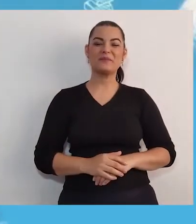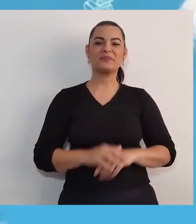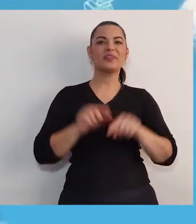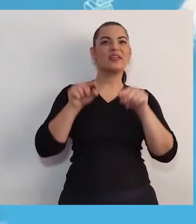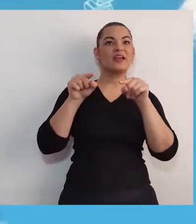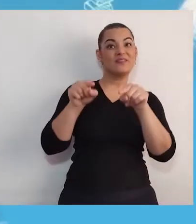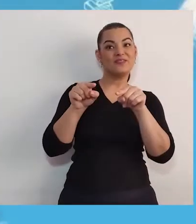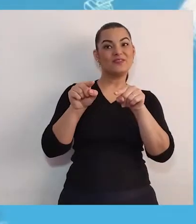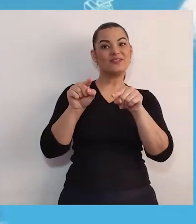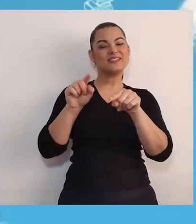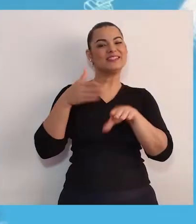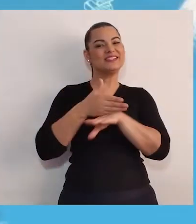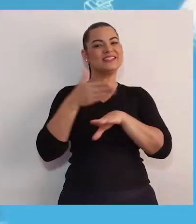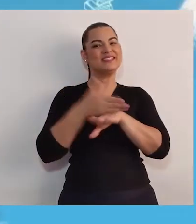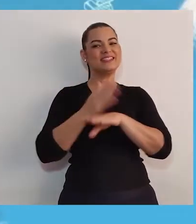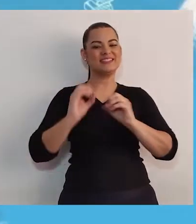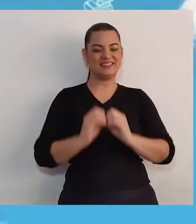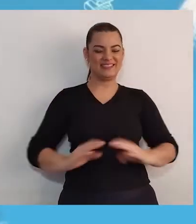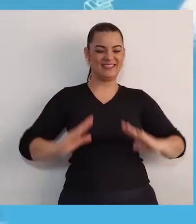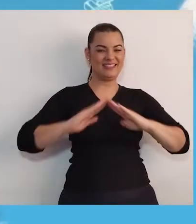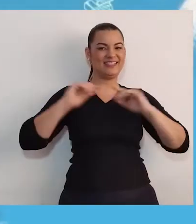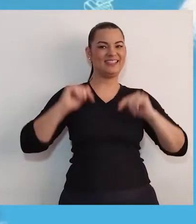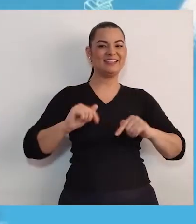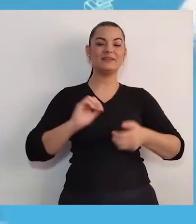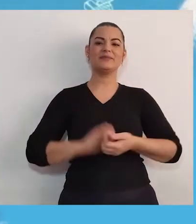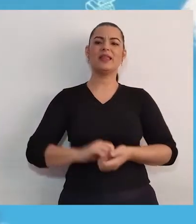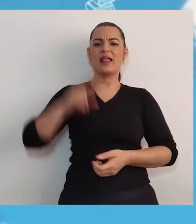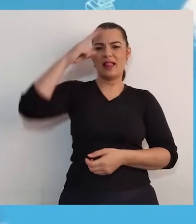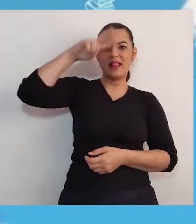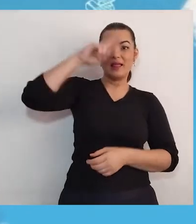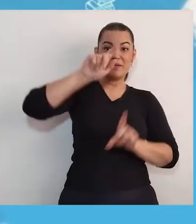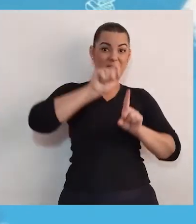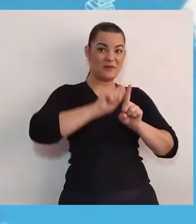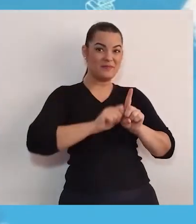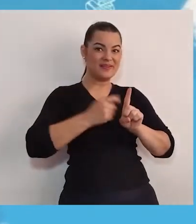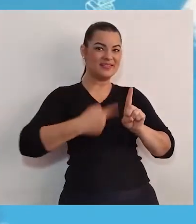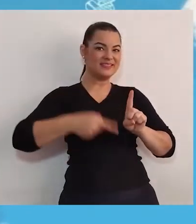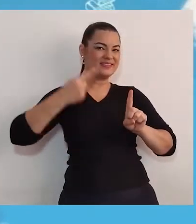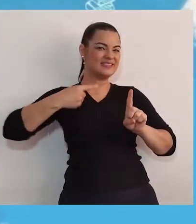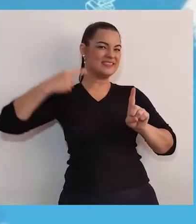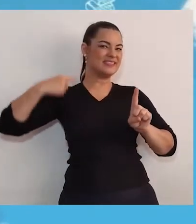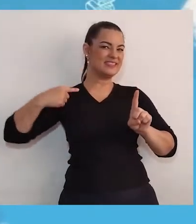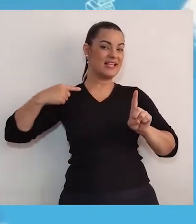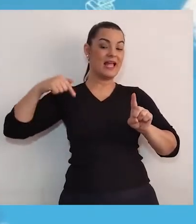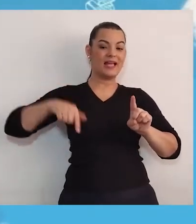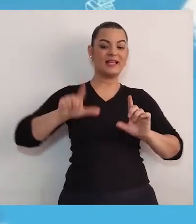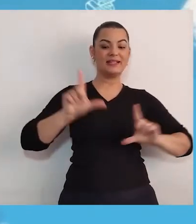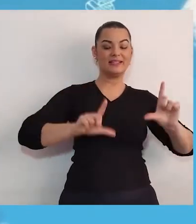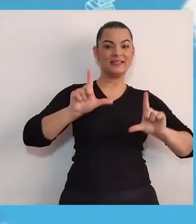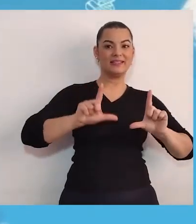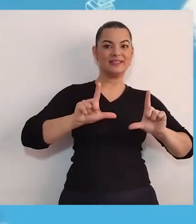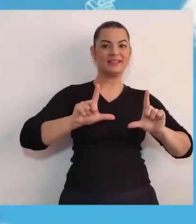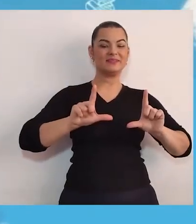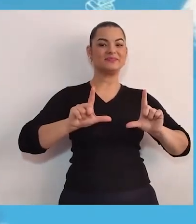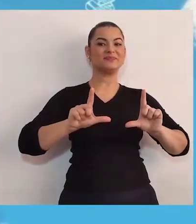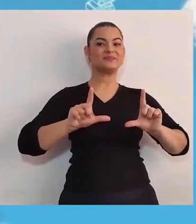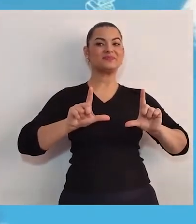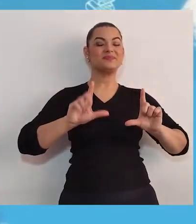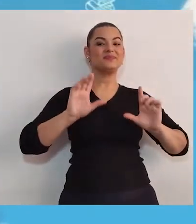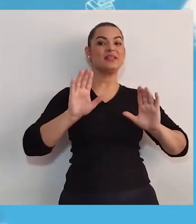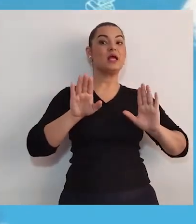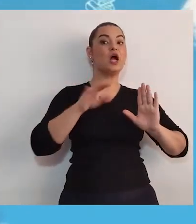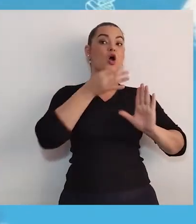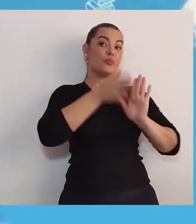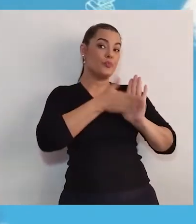Você nos saberes. Vocês se lembram que alguns meses atrás, aqui no nosso programa, nós fizemos uma proposta